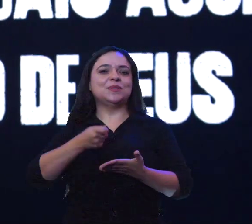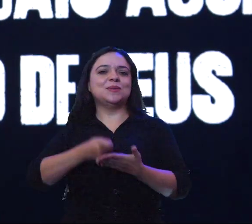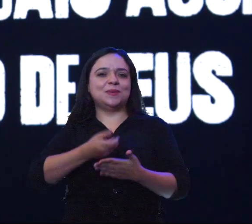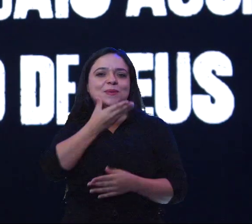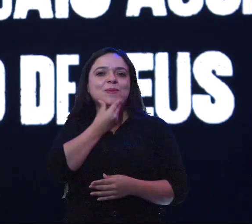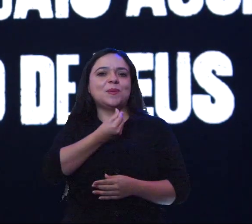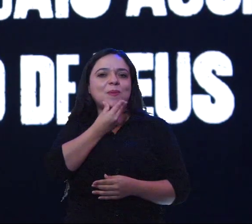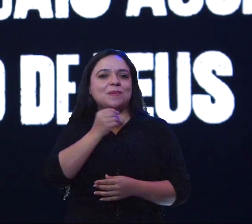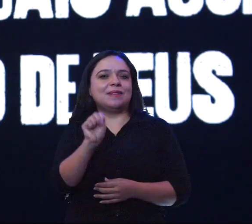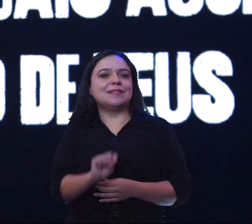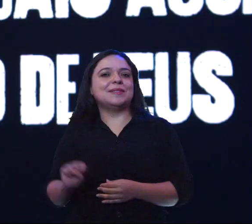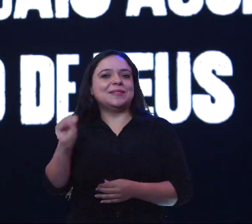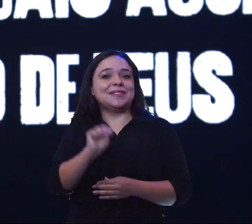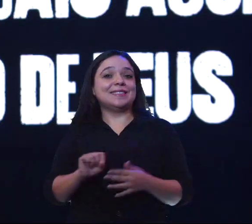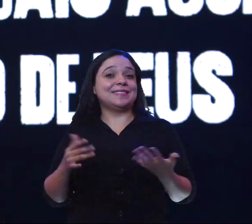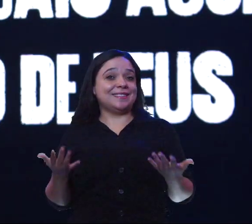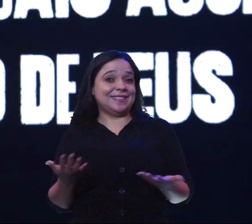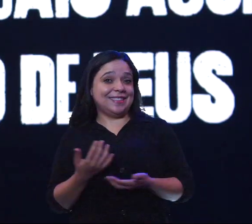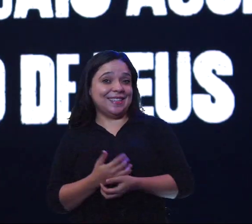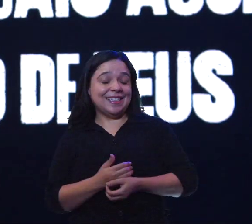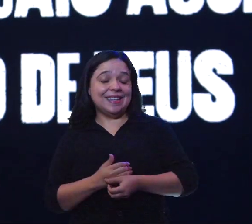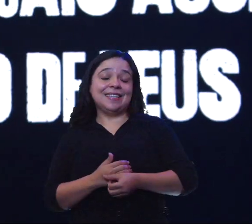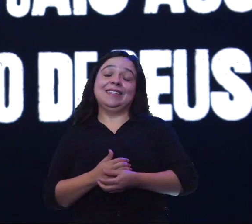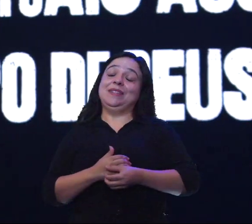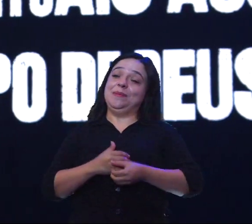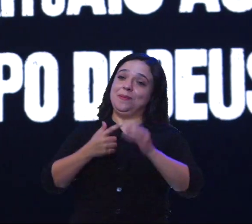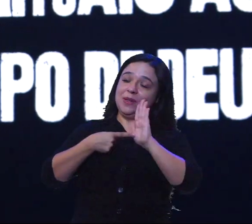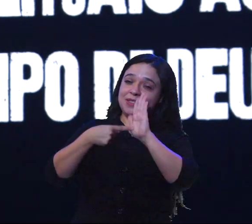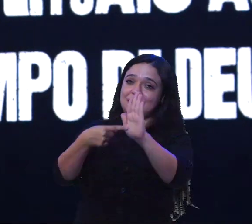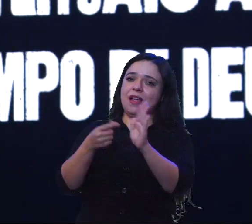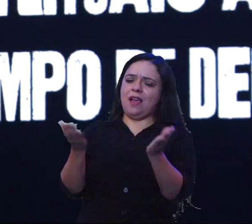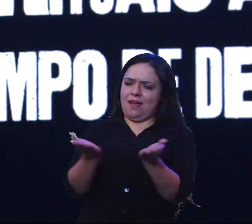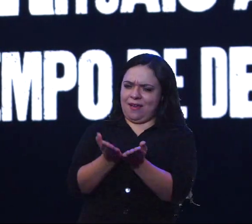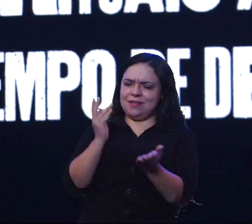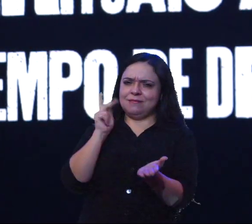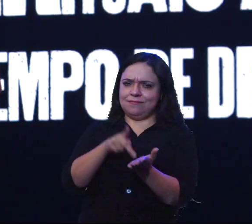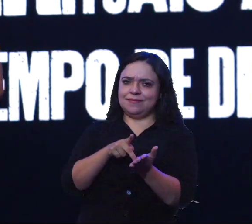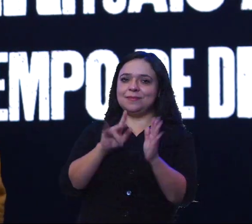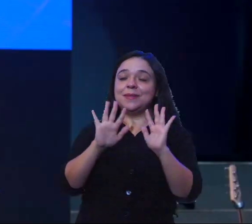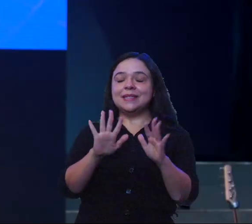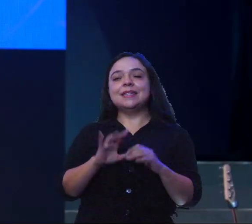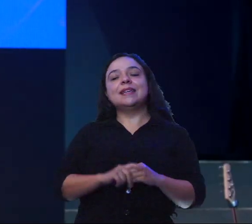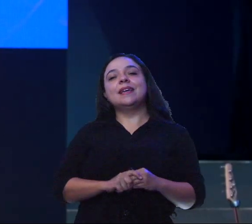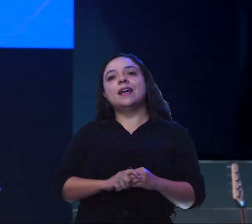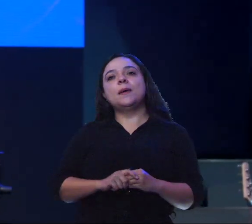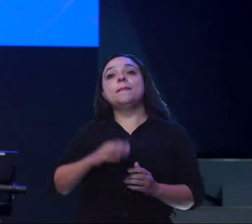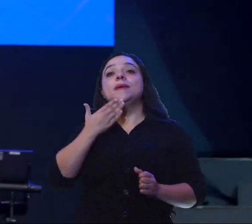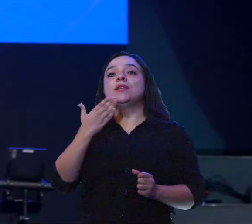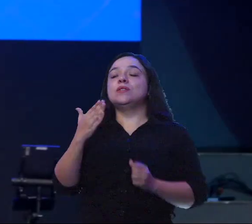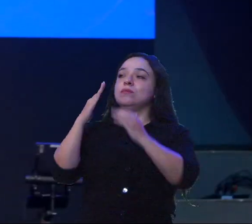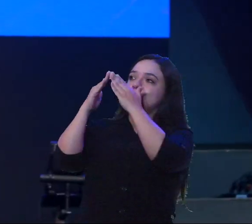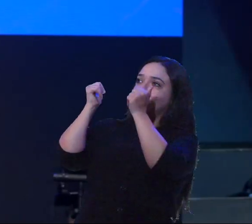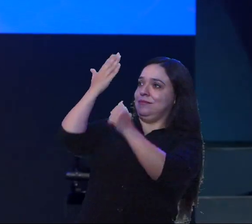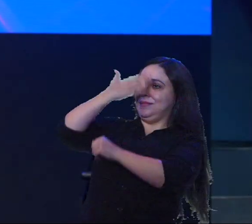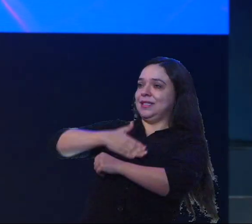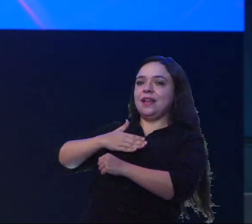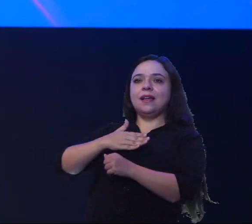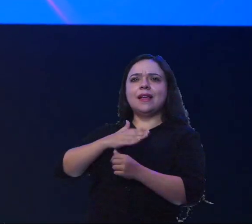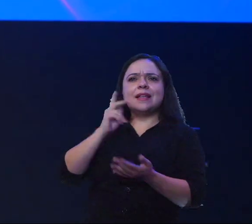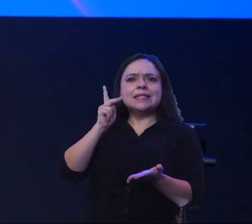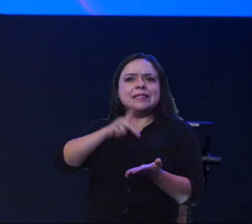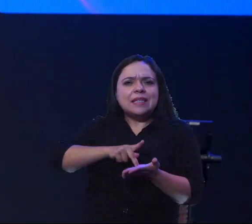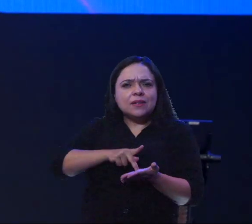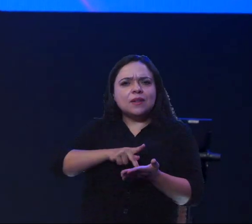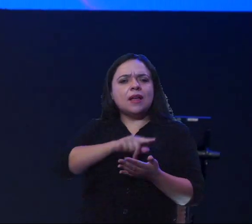muito homem solteiro aí, né, de mostrar que é crente mesmo o negócio. Mas ela fez o teste, achava que não era certo, e não é que deu certo,